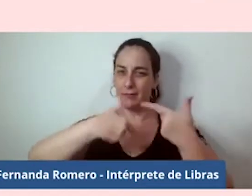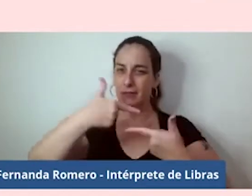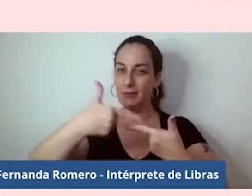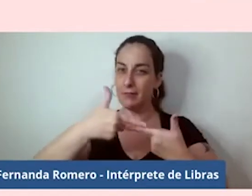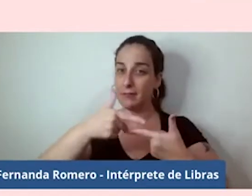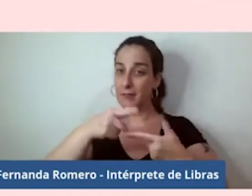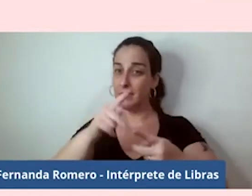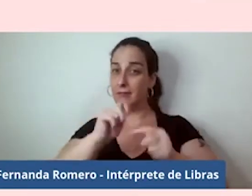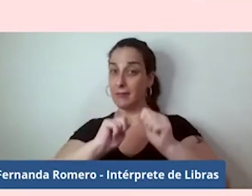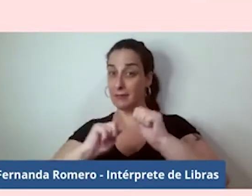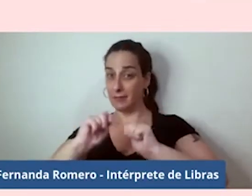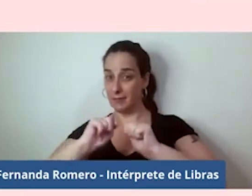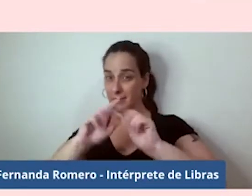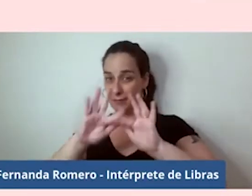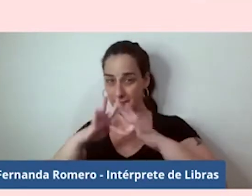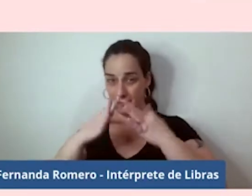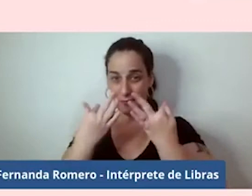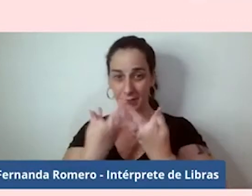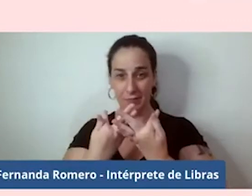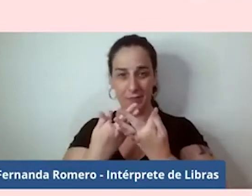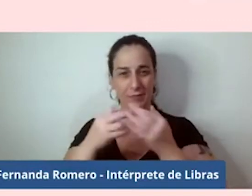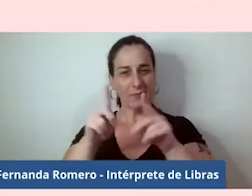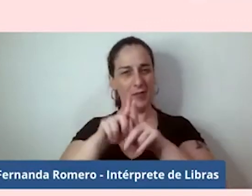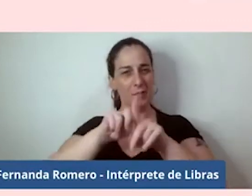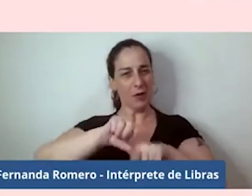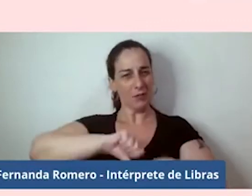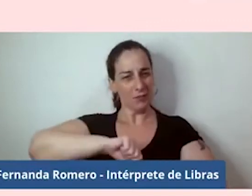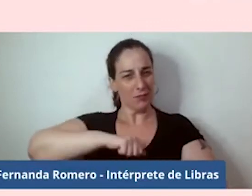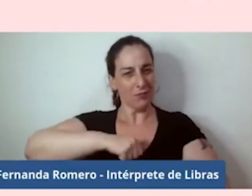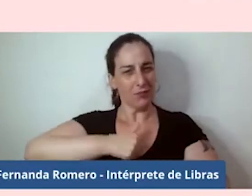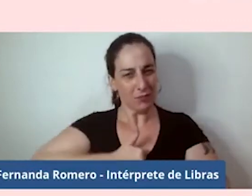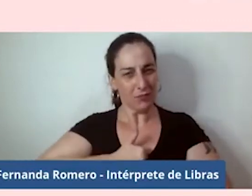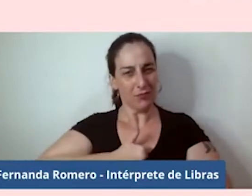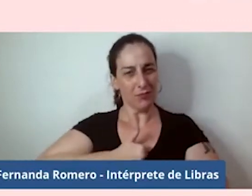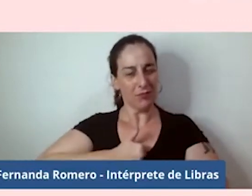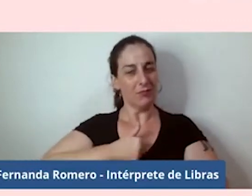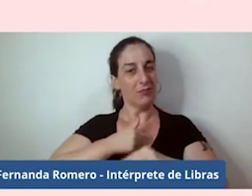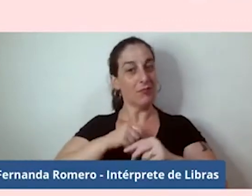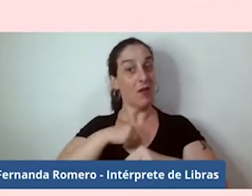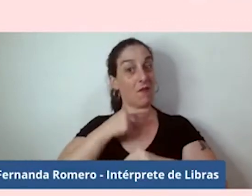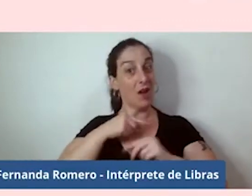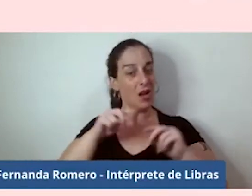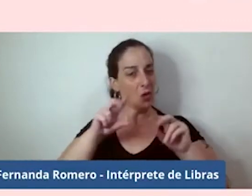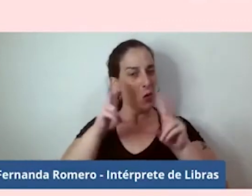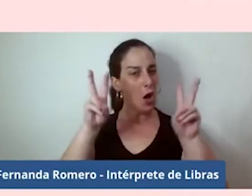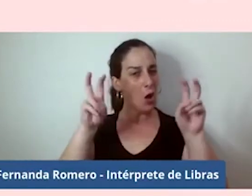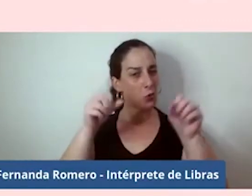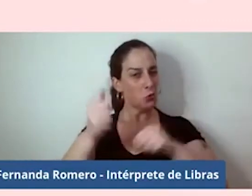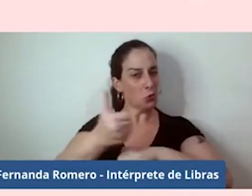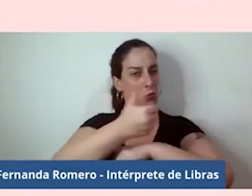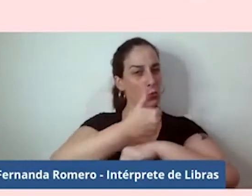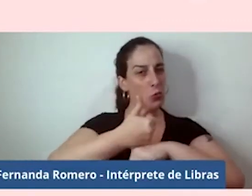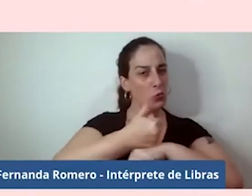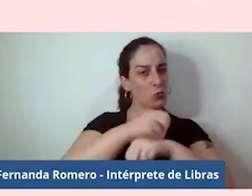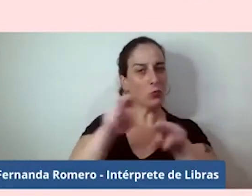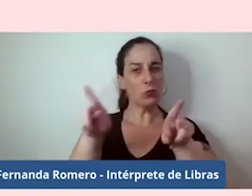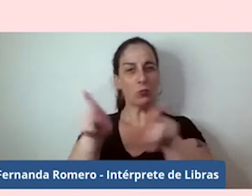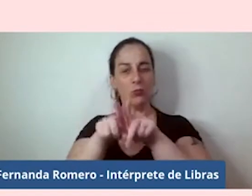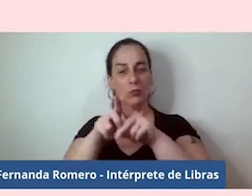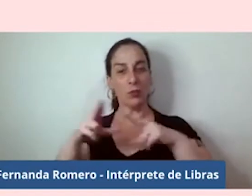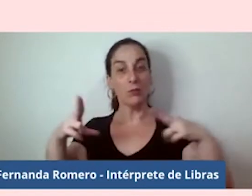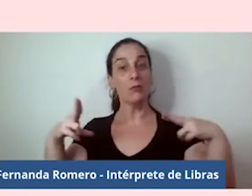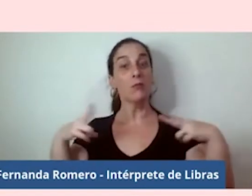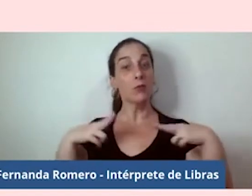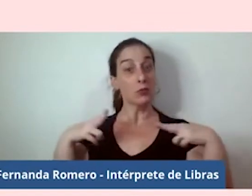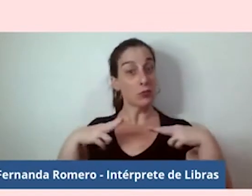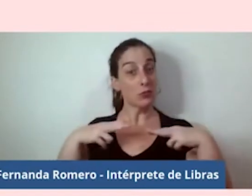economia, família e autoestima, abordando questões profissionais e pessoais que possam servir